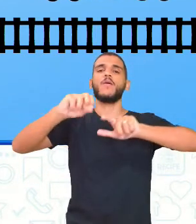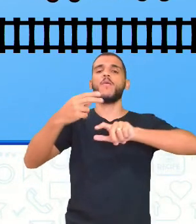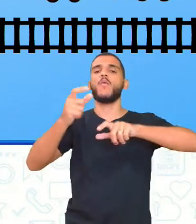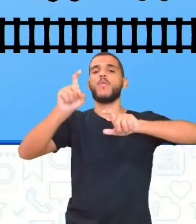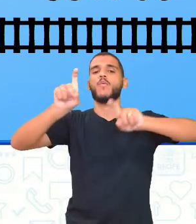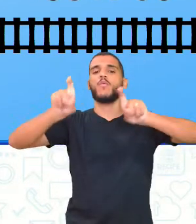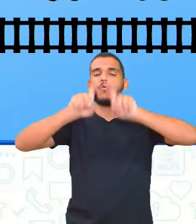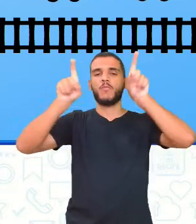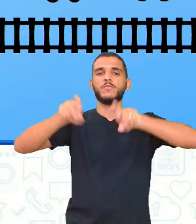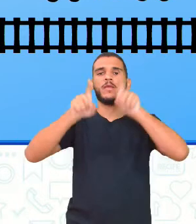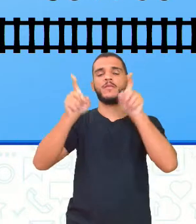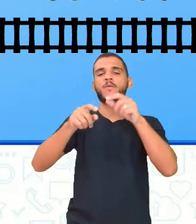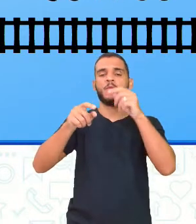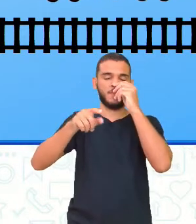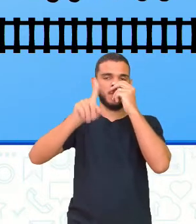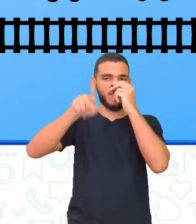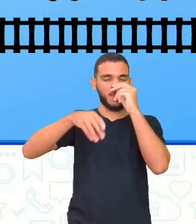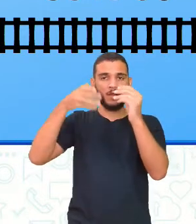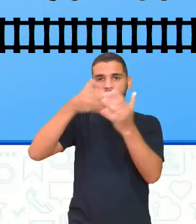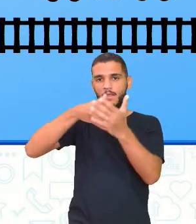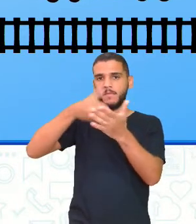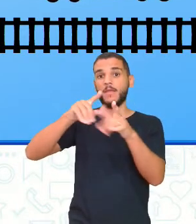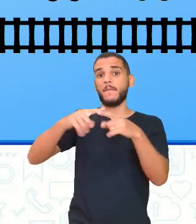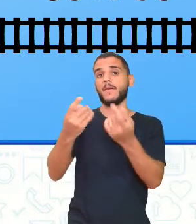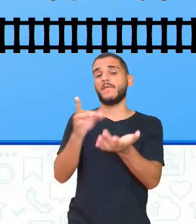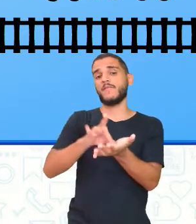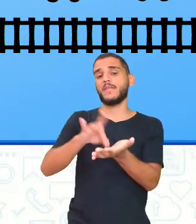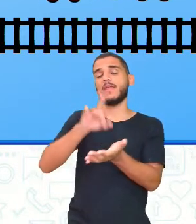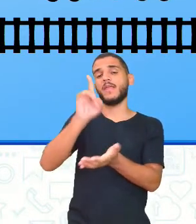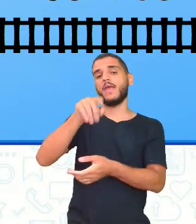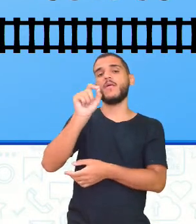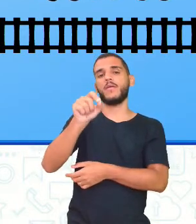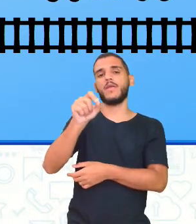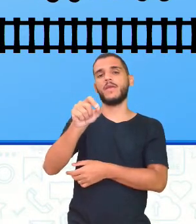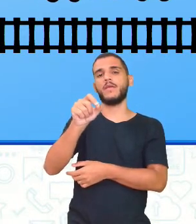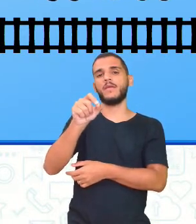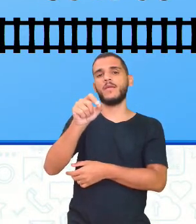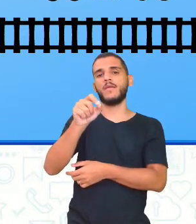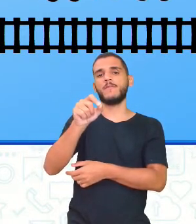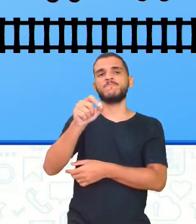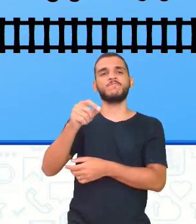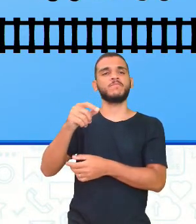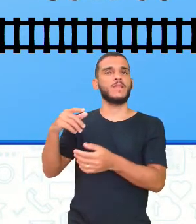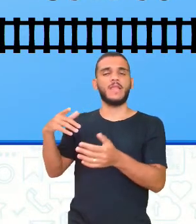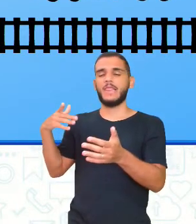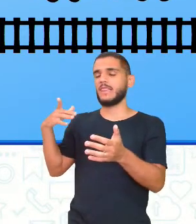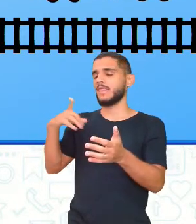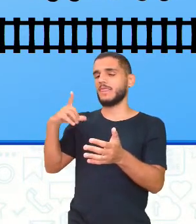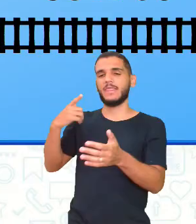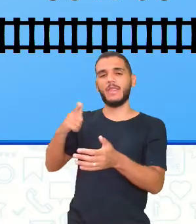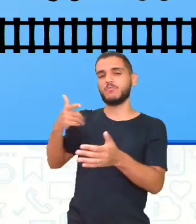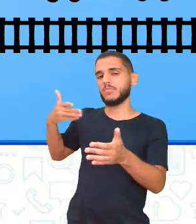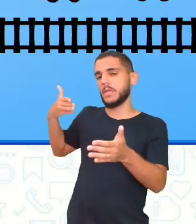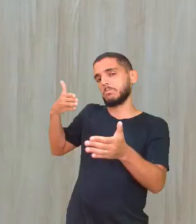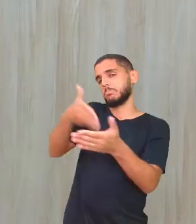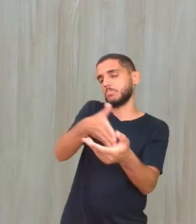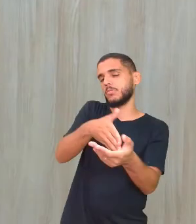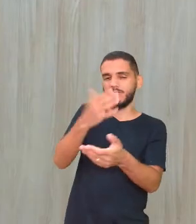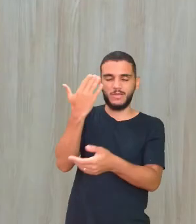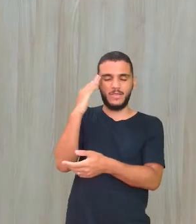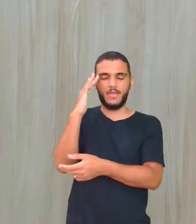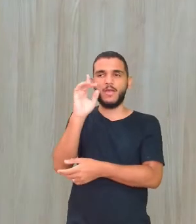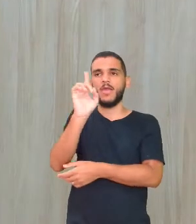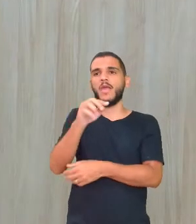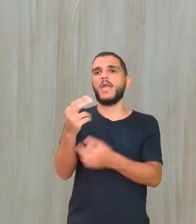elas são infinitas. E estas distâncias aqui, pode mostrar aqui, elas têm que ser a mesma,